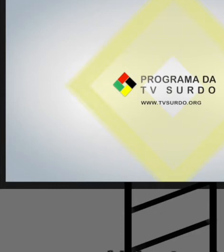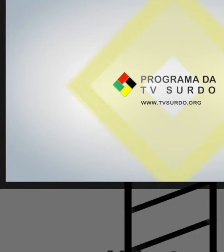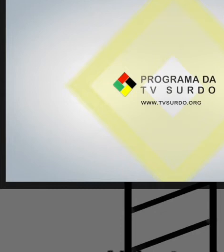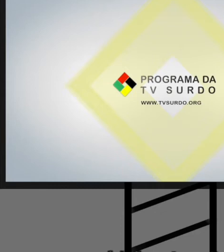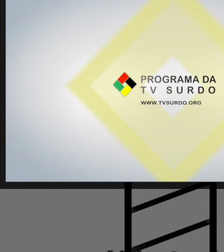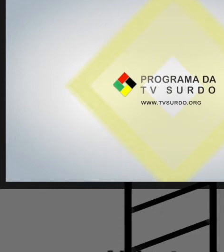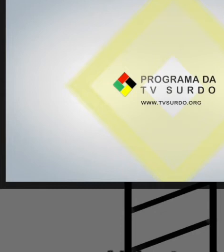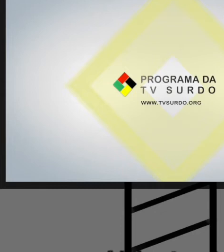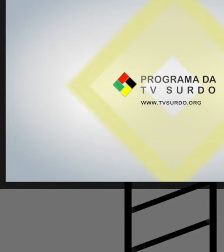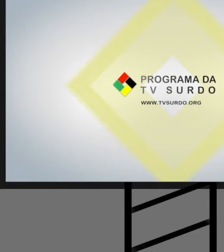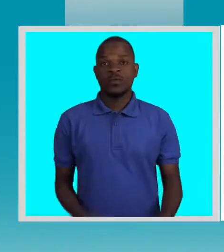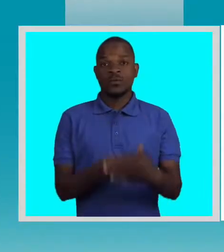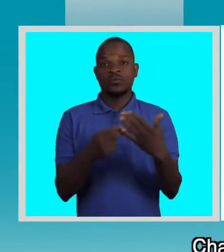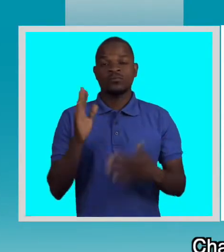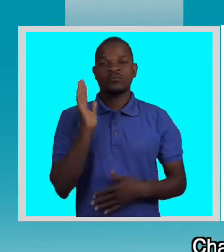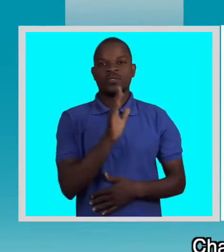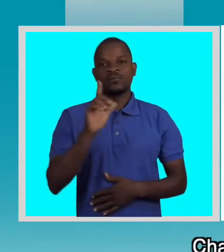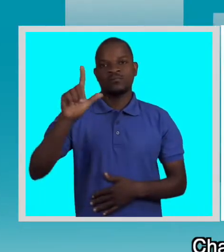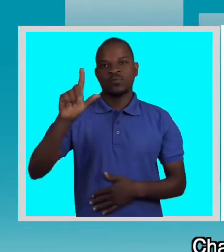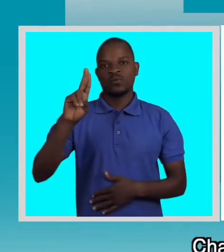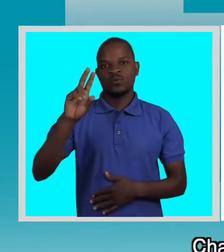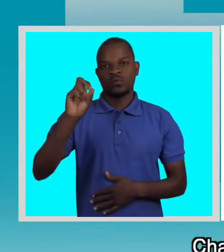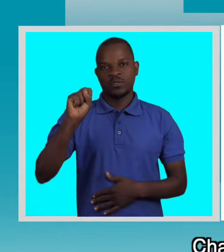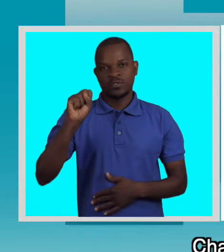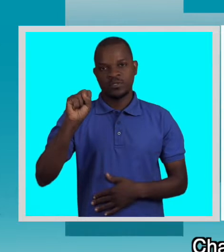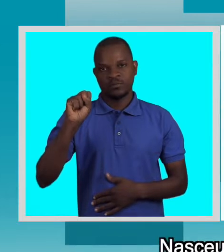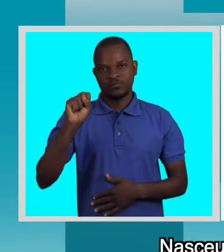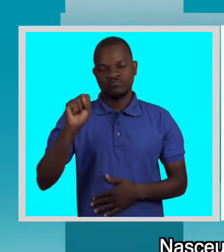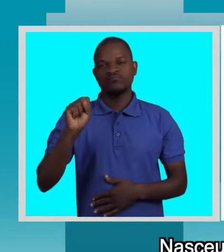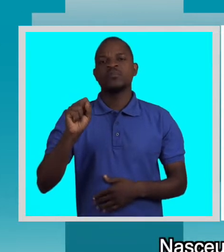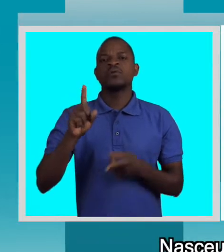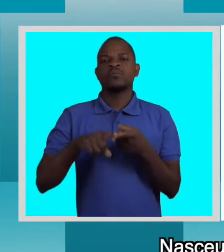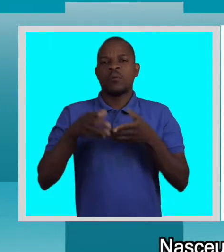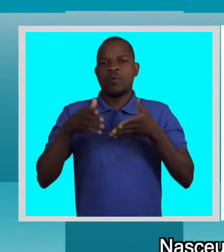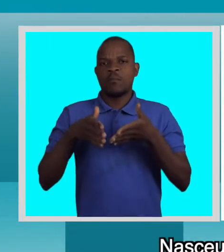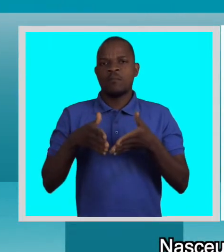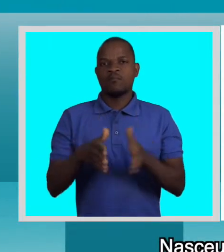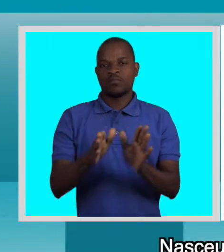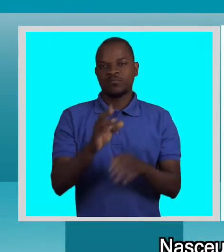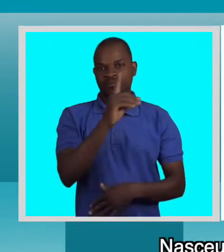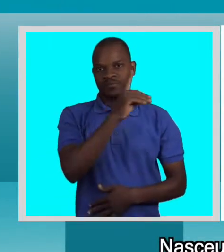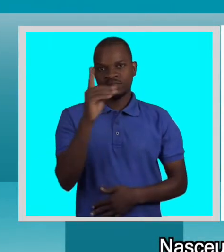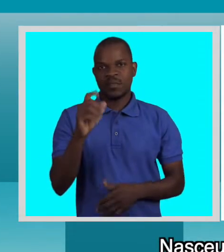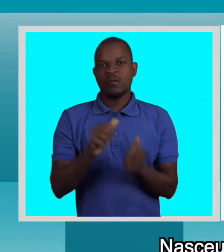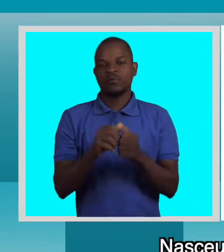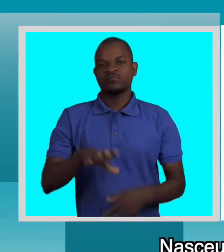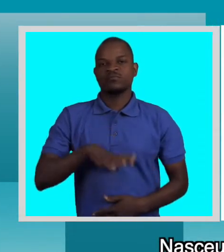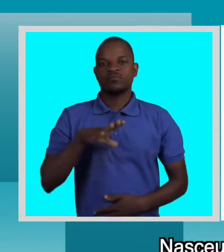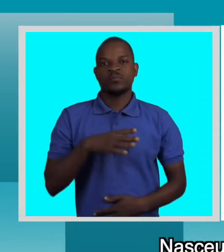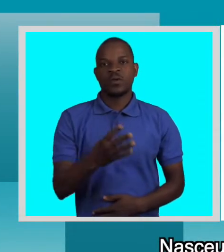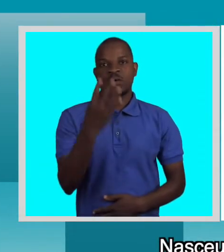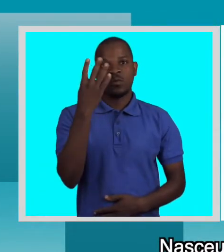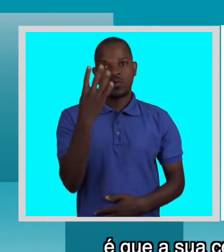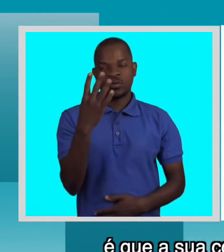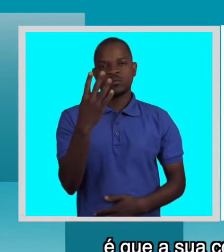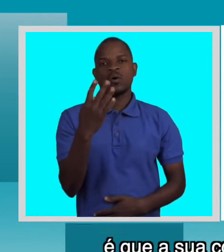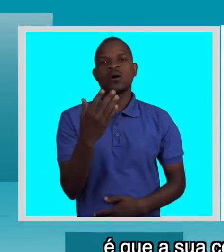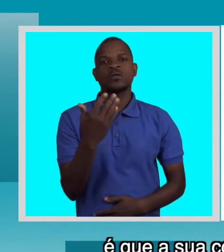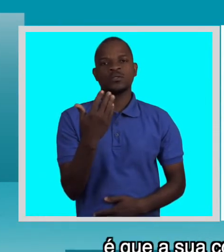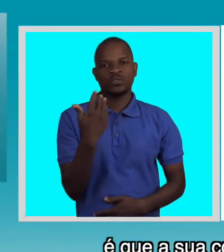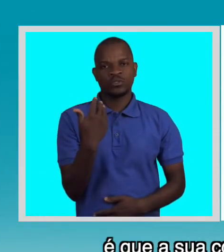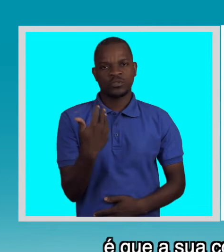vítima de discriminação. Chama-se Luís Fumo, nasceu com deficiência, mas só aos 4 anos de idade,